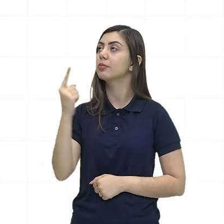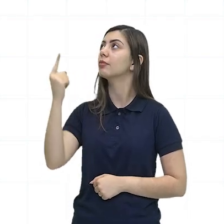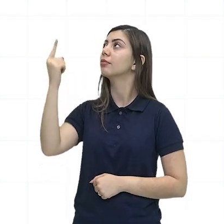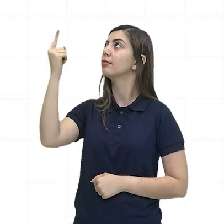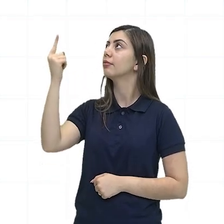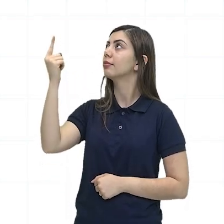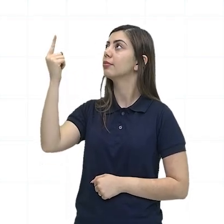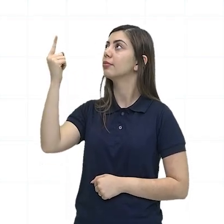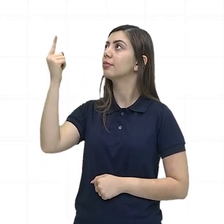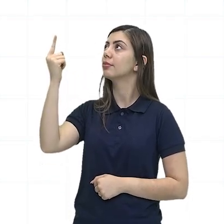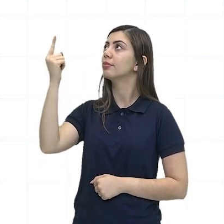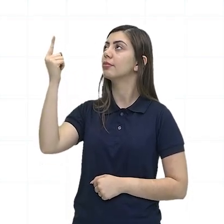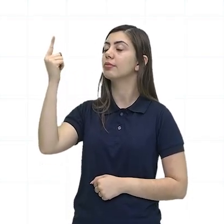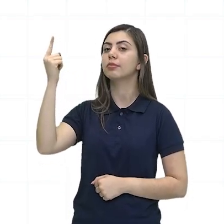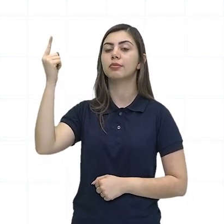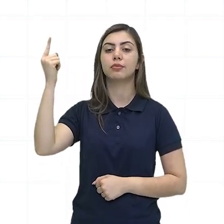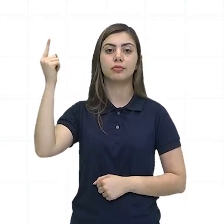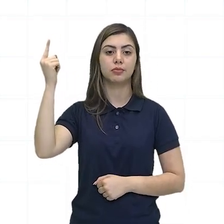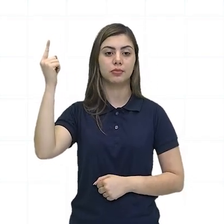rings,